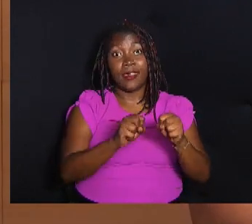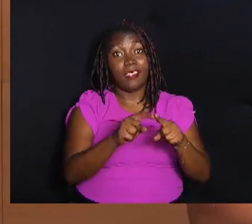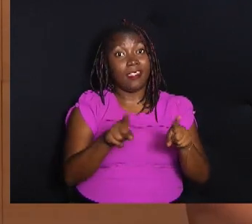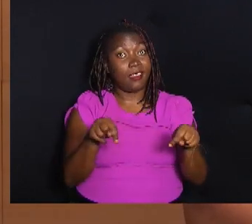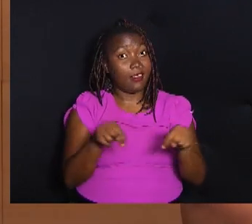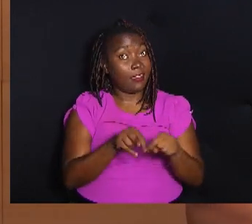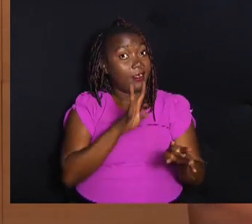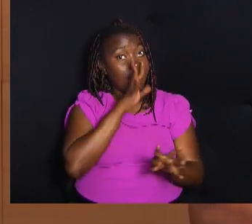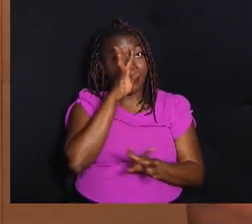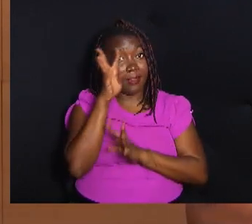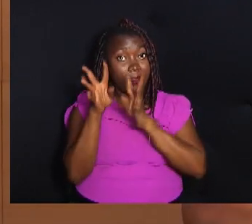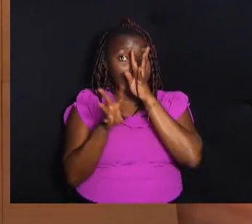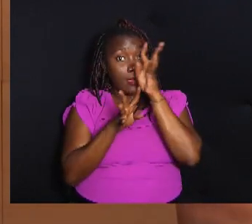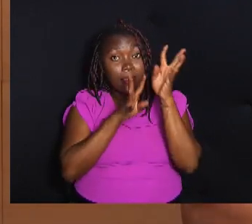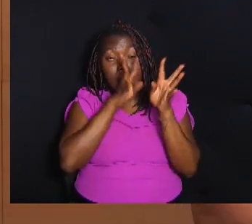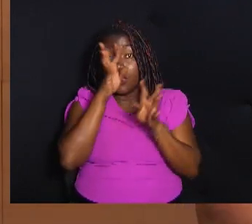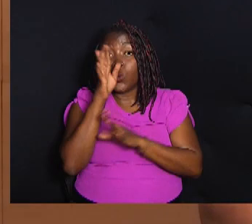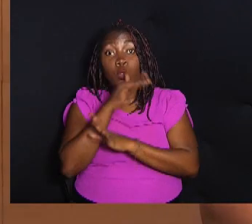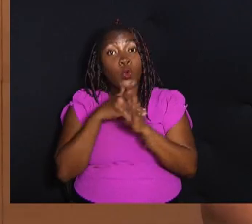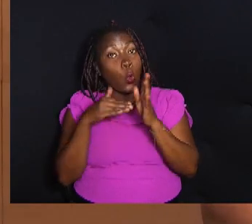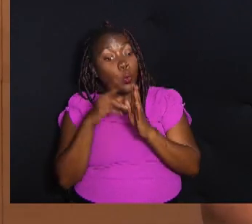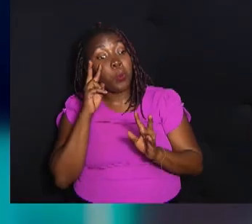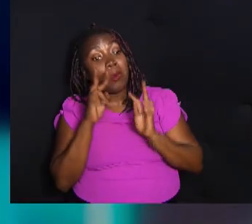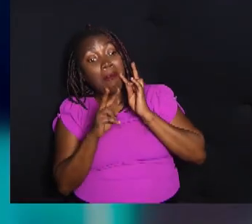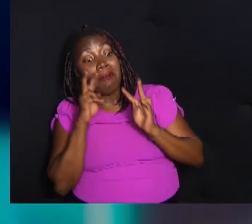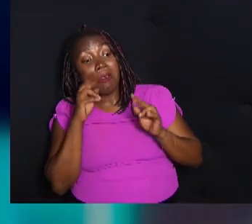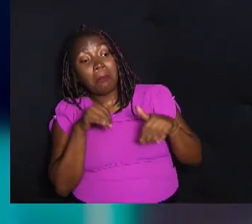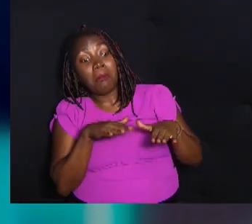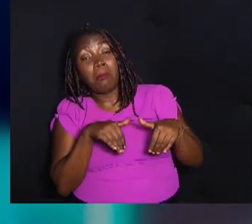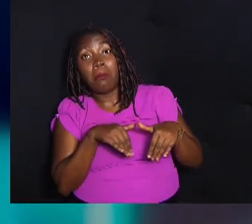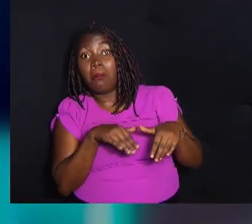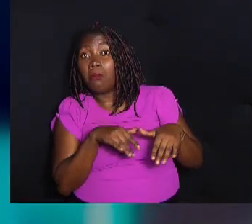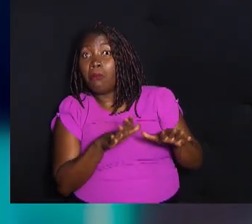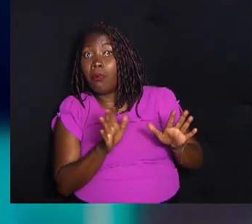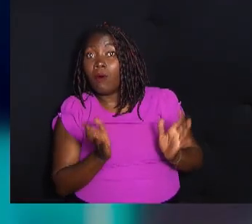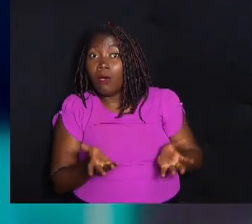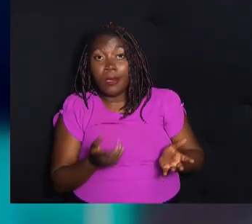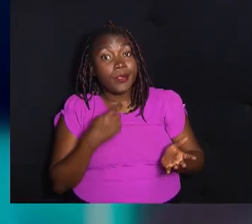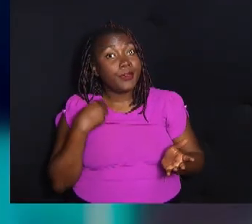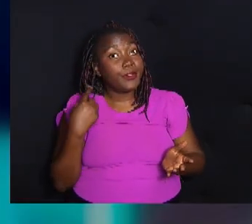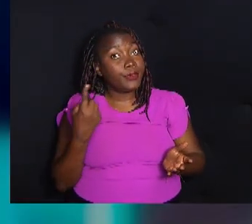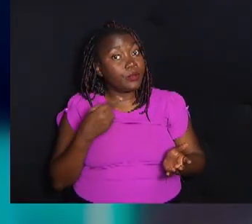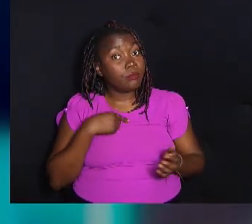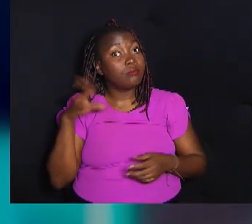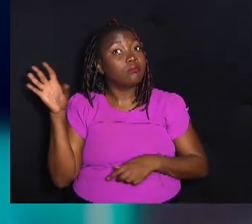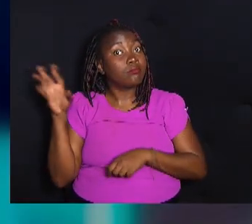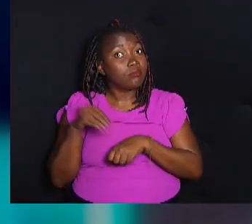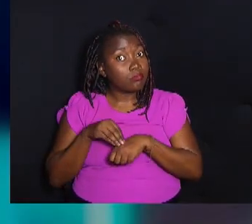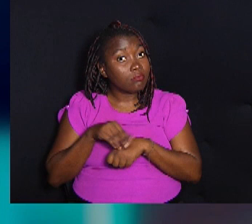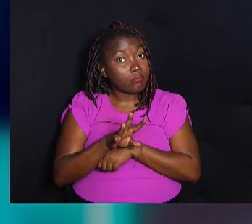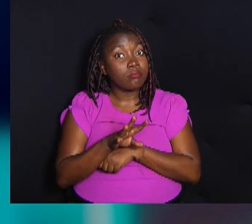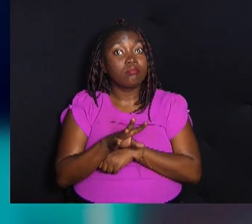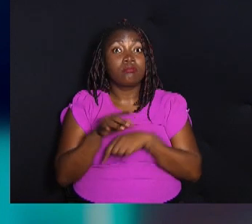clandestino e que todo mundo tá vendo mas que não se toma Providência então nós trouxemos aqui inclusive dessa